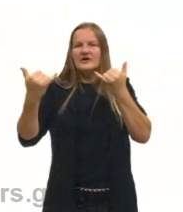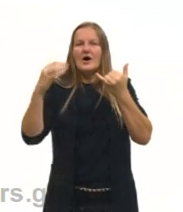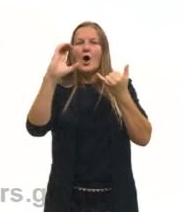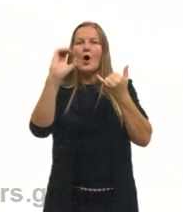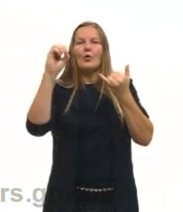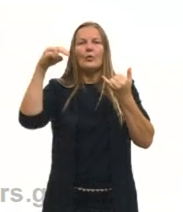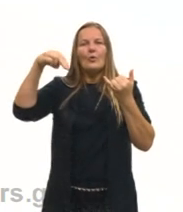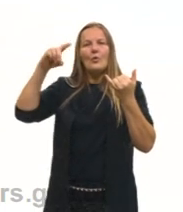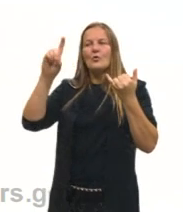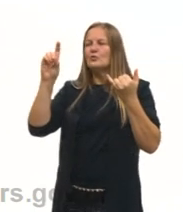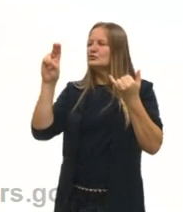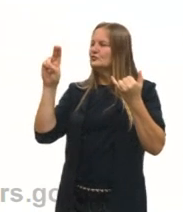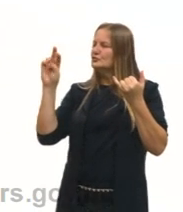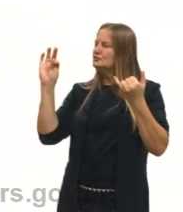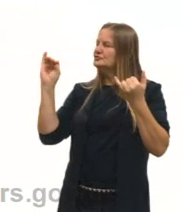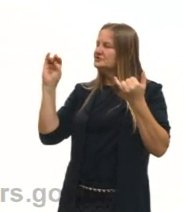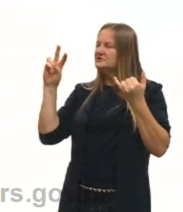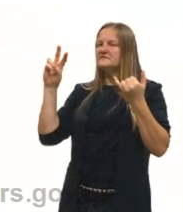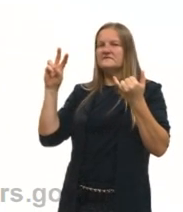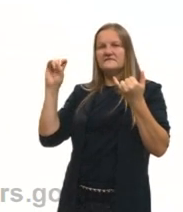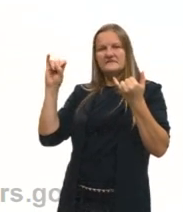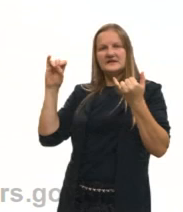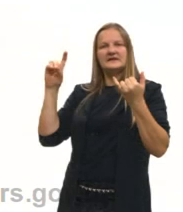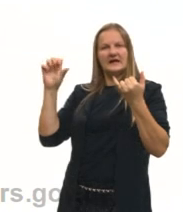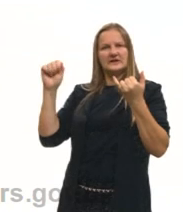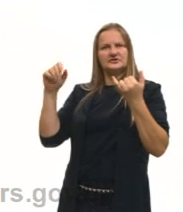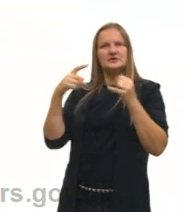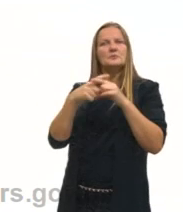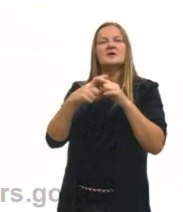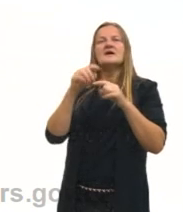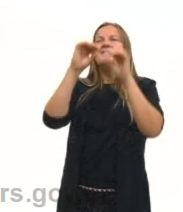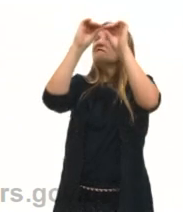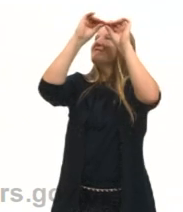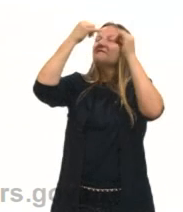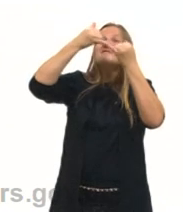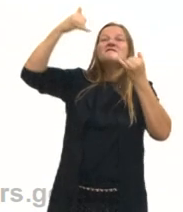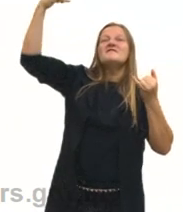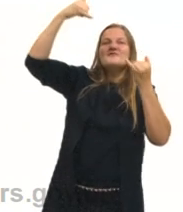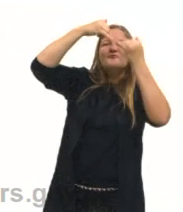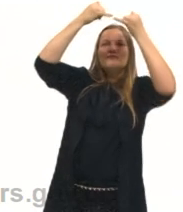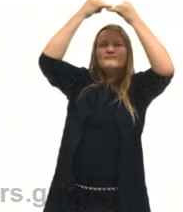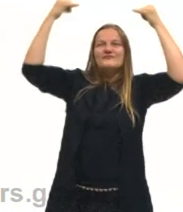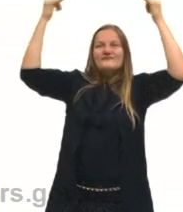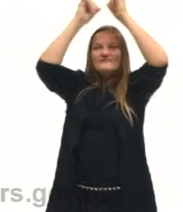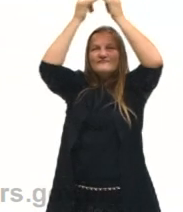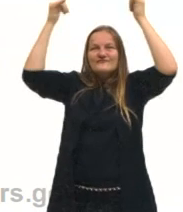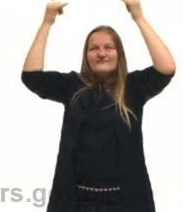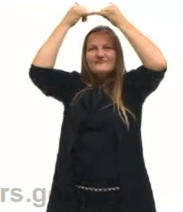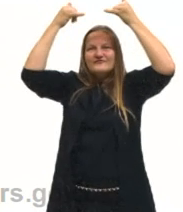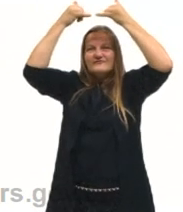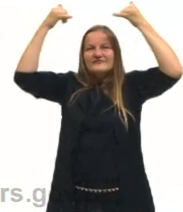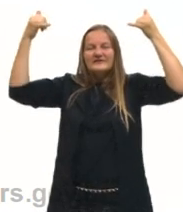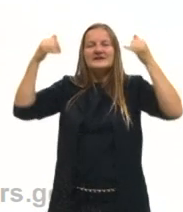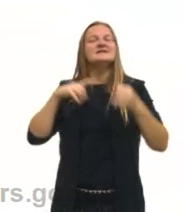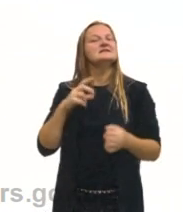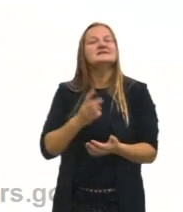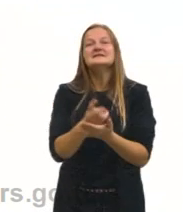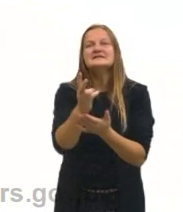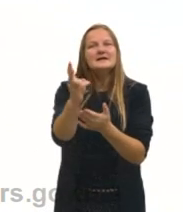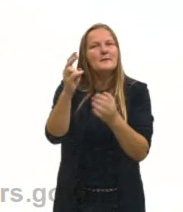as redes de alta tensão e as redes de energia são feitas de metais em função deles terem essa capacidade de conduzir em energia